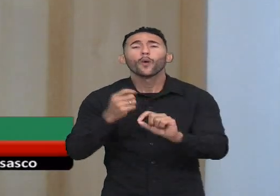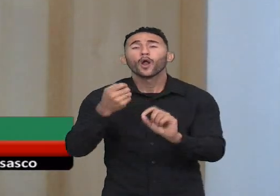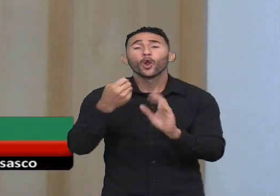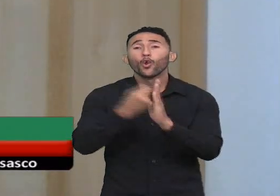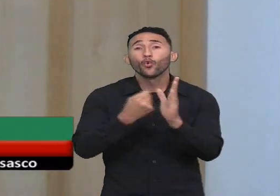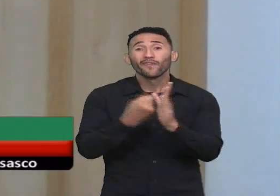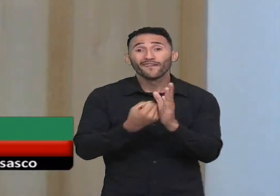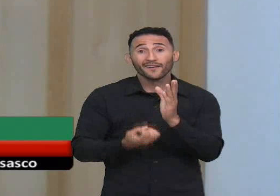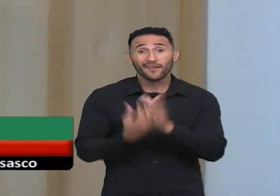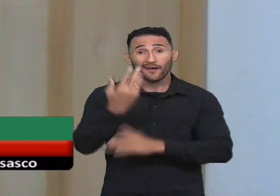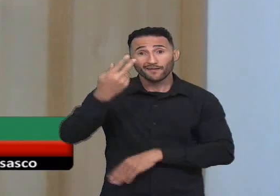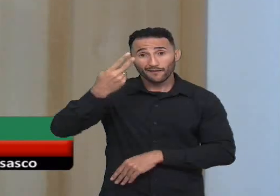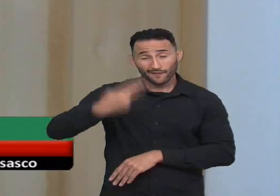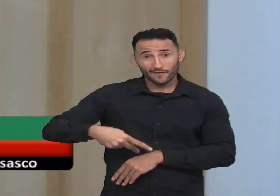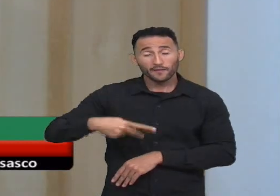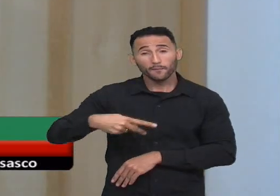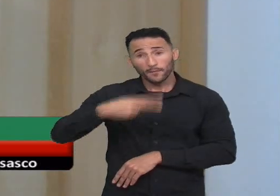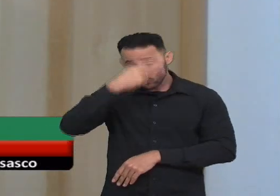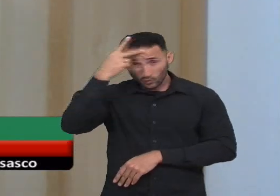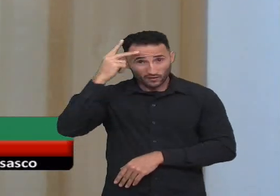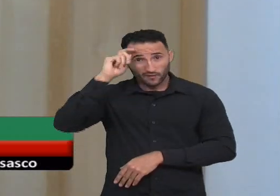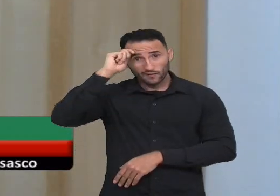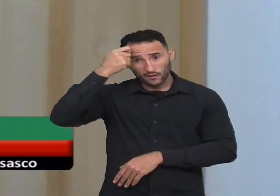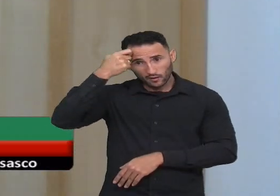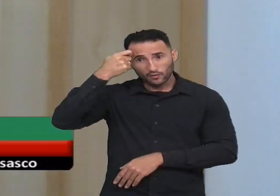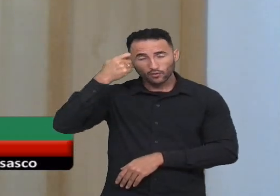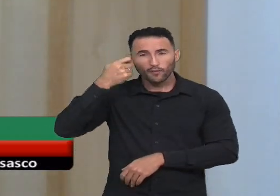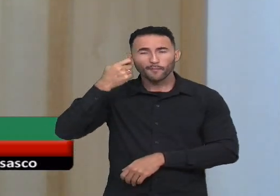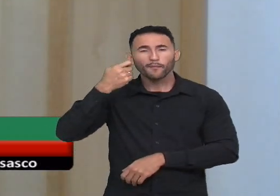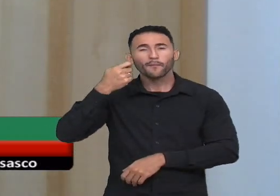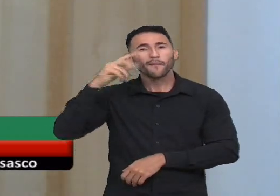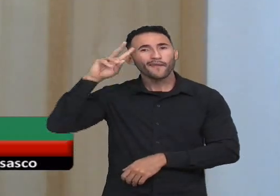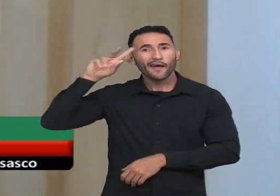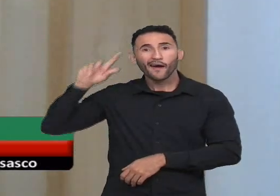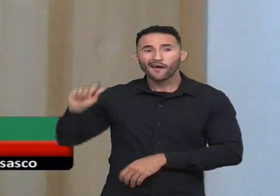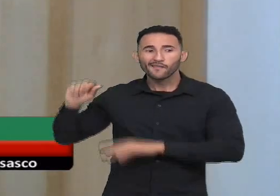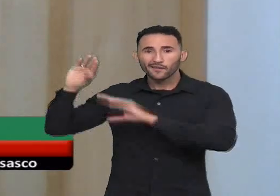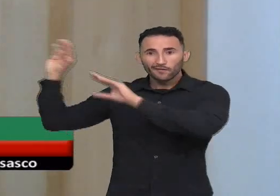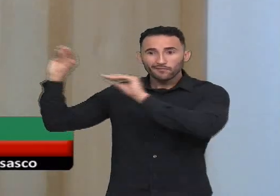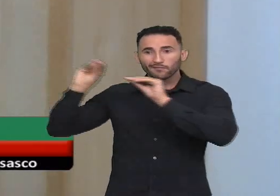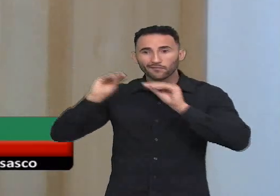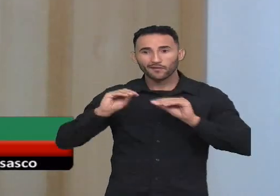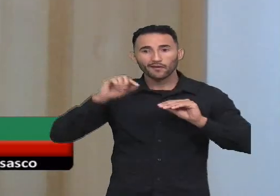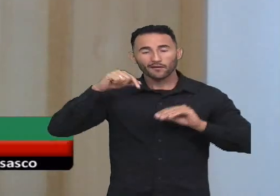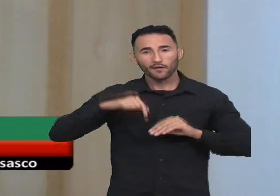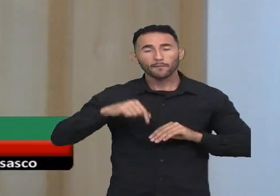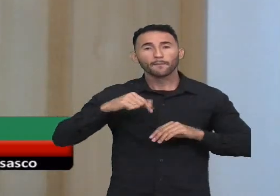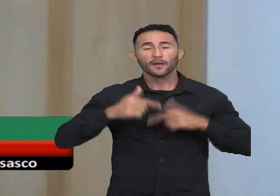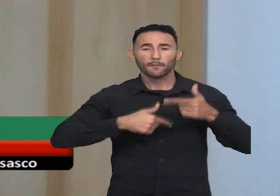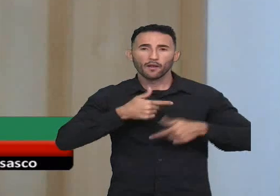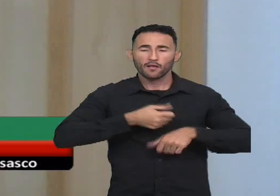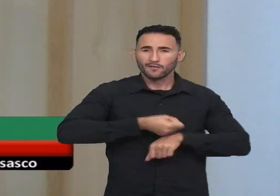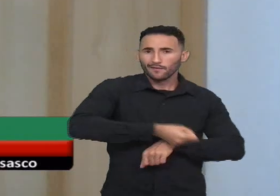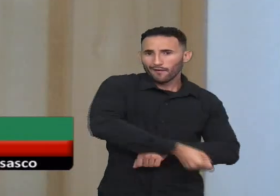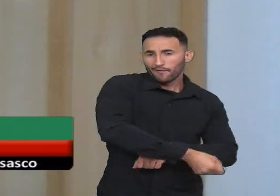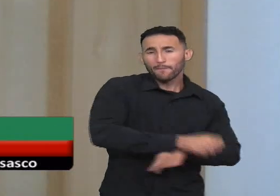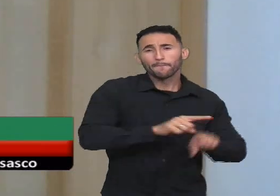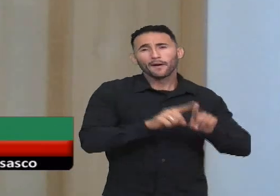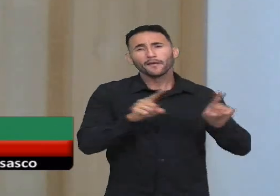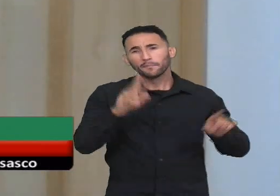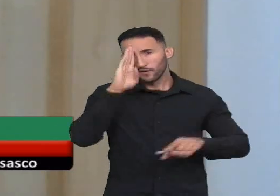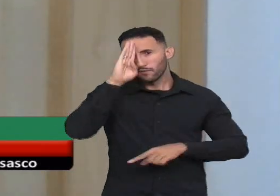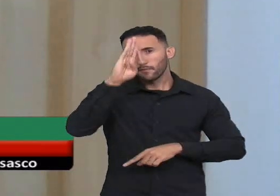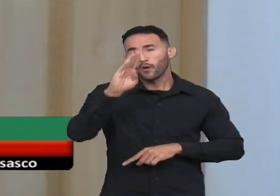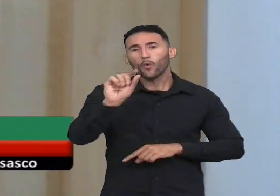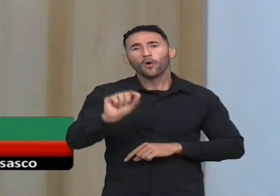por negros trazidos da África a partir do século XVI para trabalharem como escravos, e principalmente